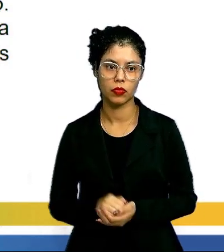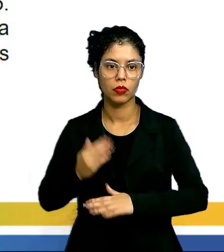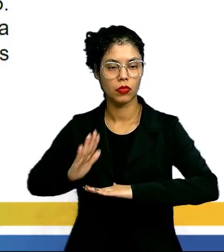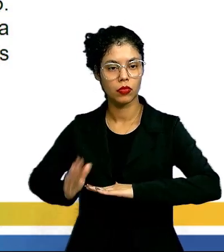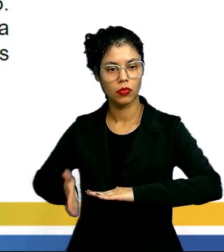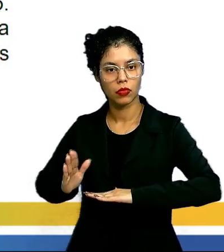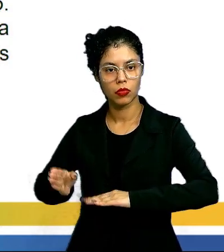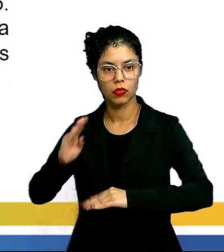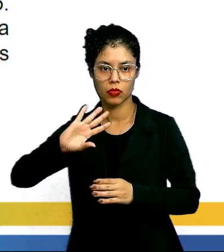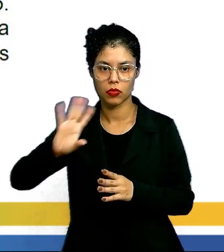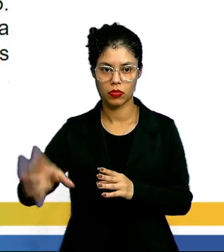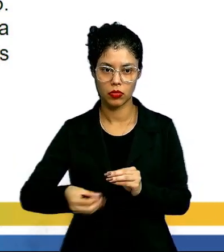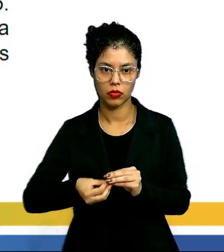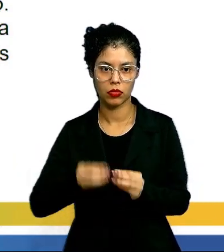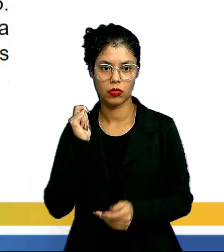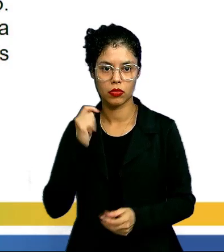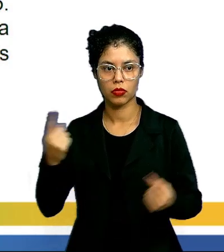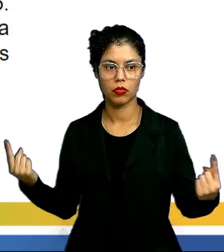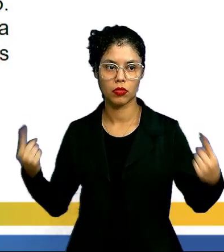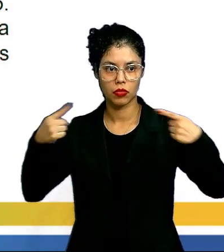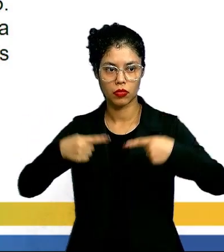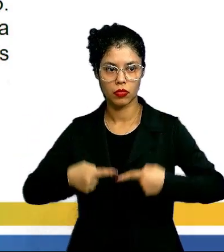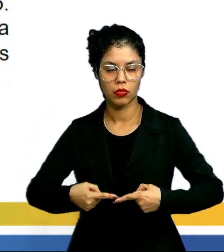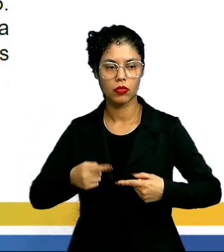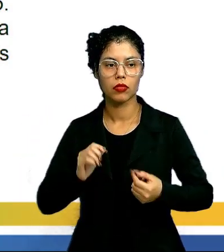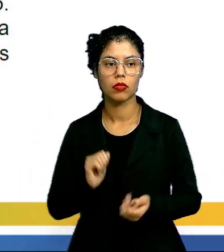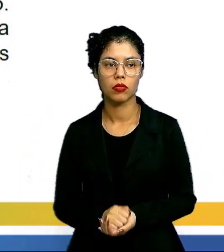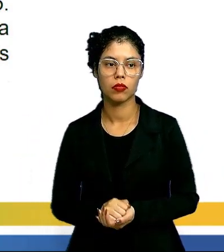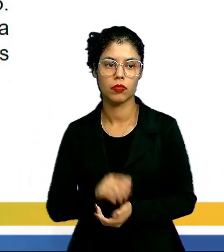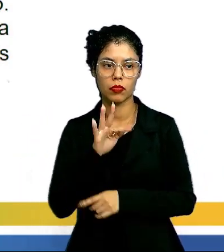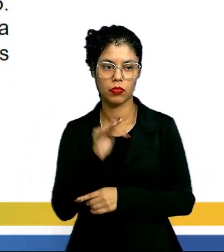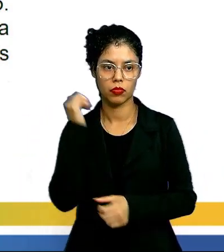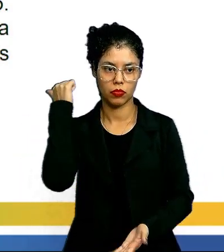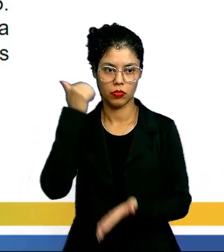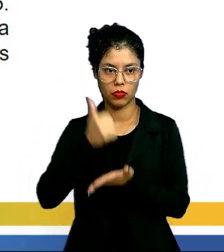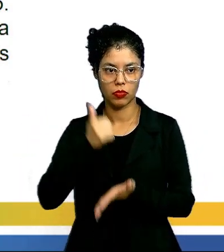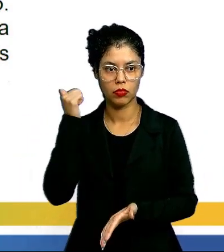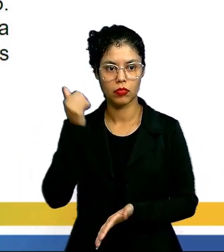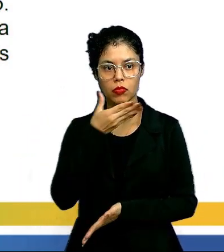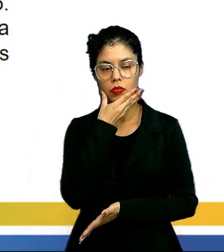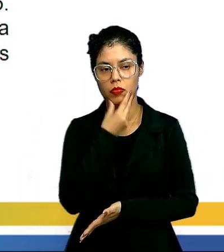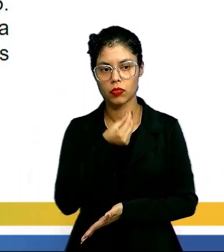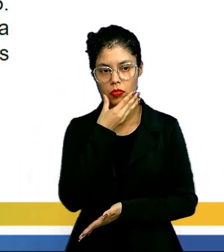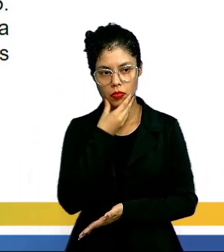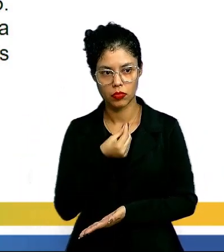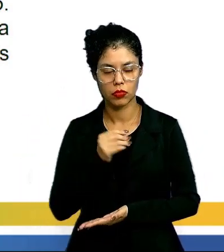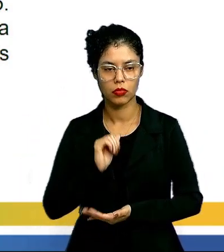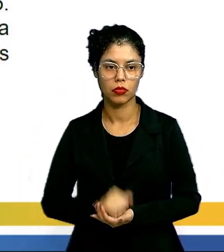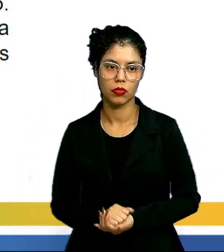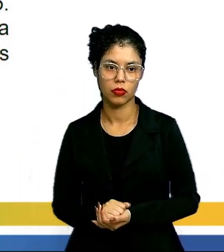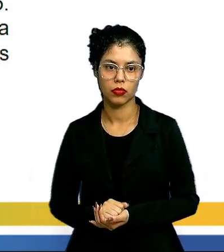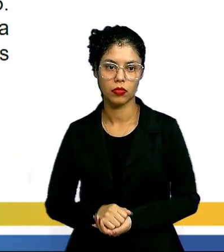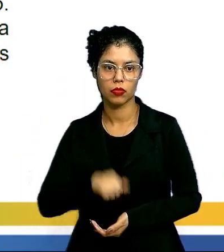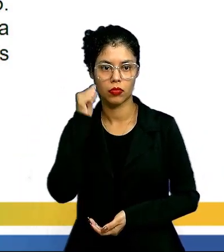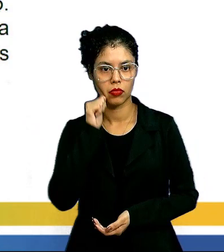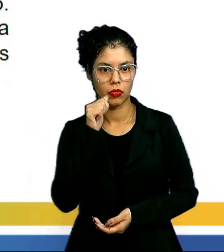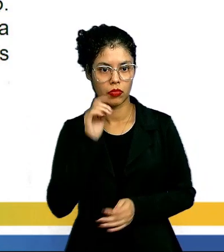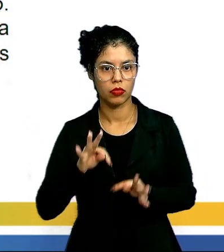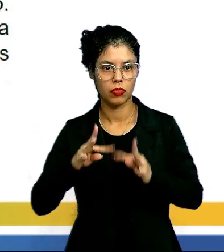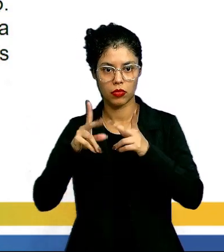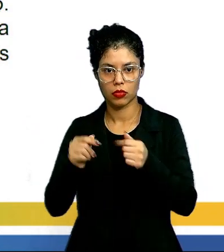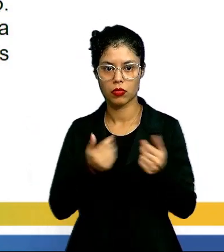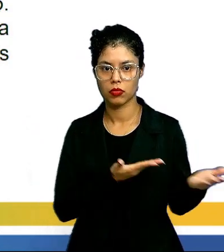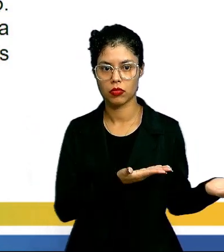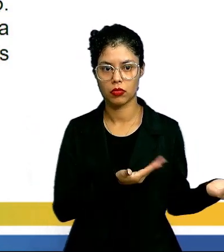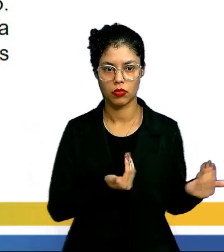feminilidade urbana contemporânea impelida à disputa do mercado efetivo masculino. As